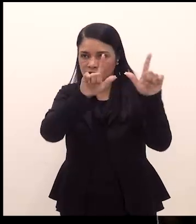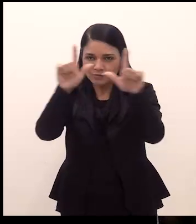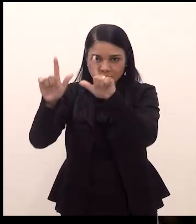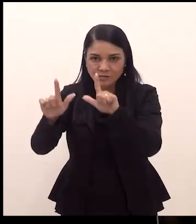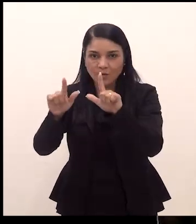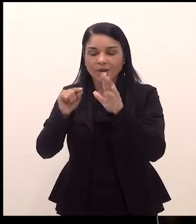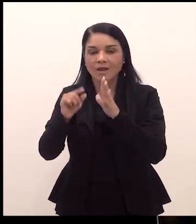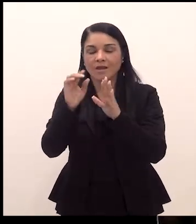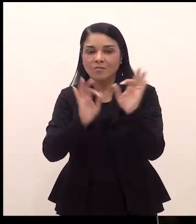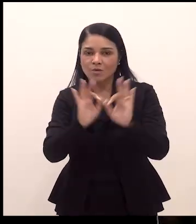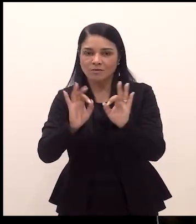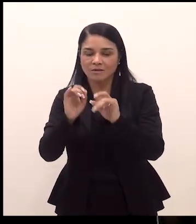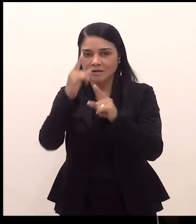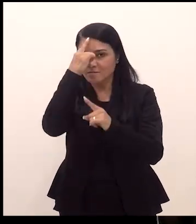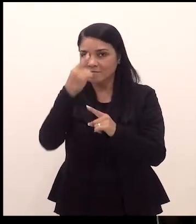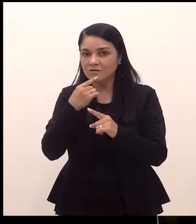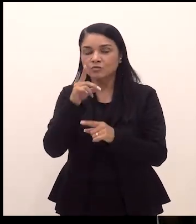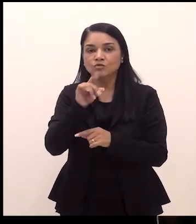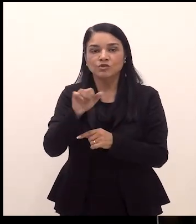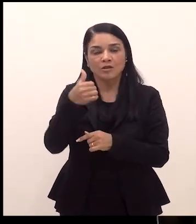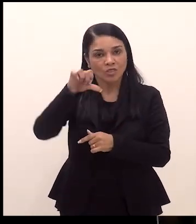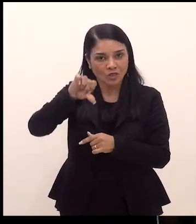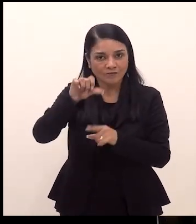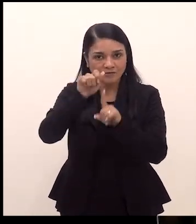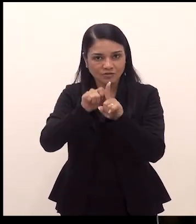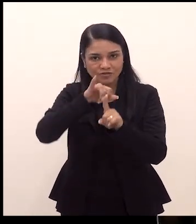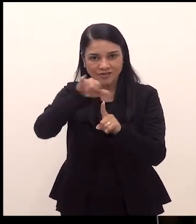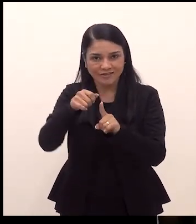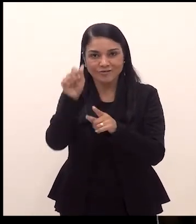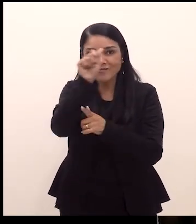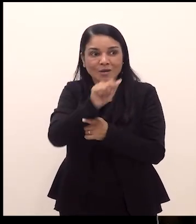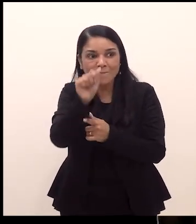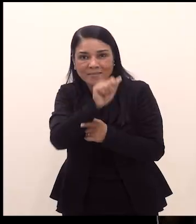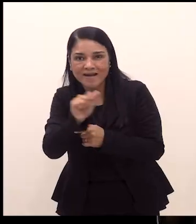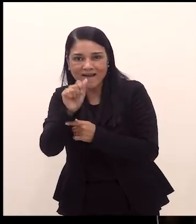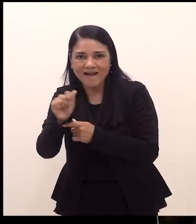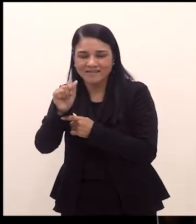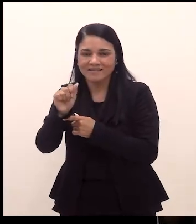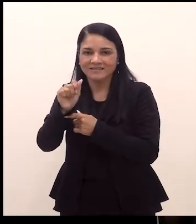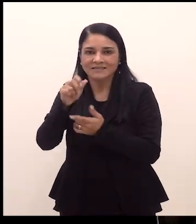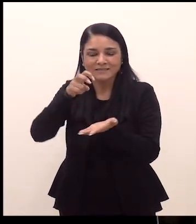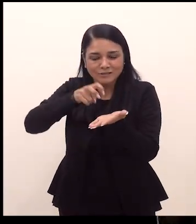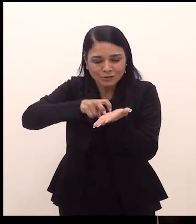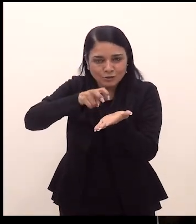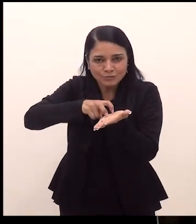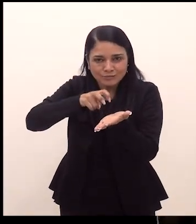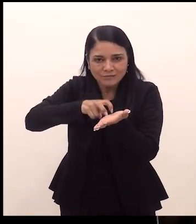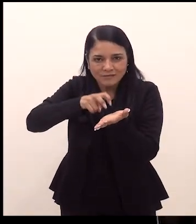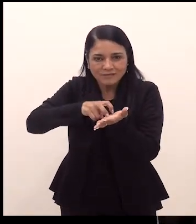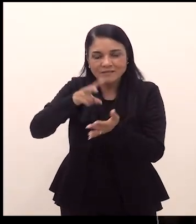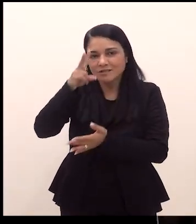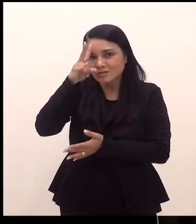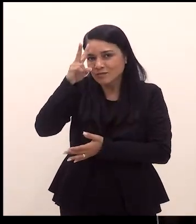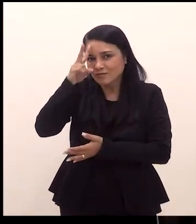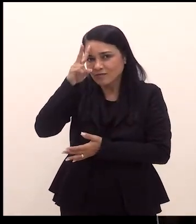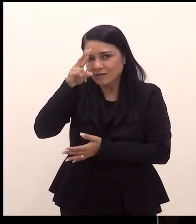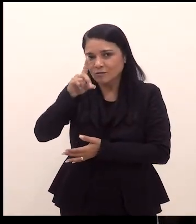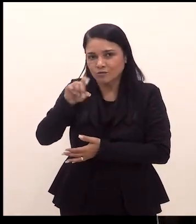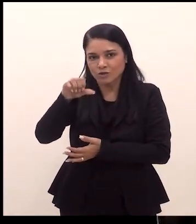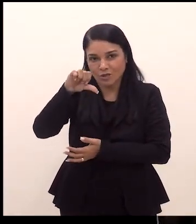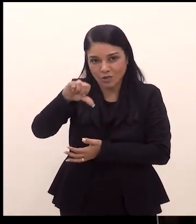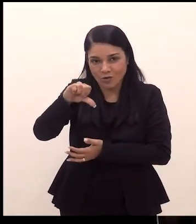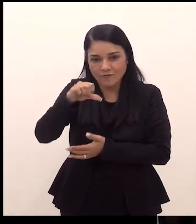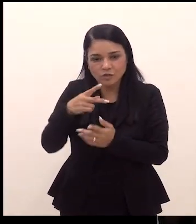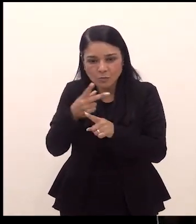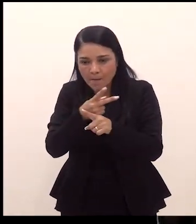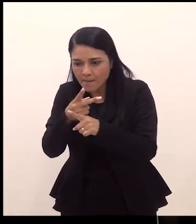essas imagens. A gente percebeu no dia 9 de janeiro, no dia seguinte, que essas imagens elas estavam sendo apagadas. Então, na manhãzinha